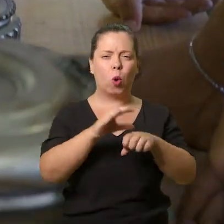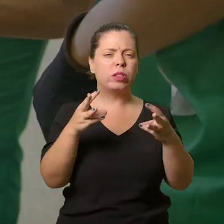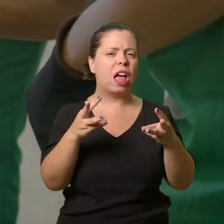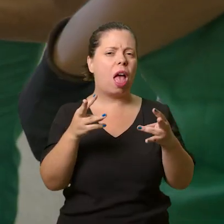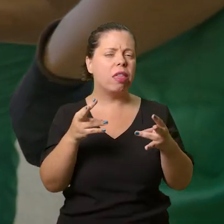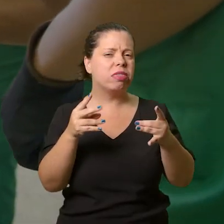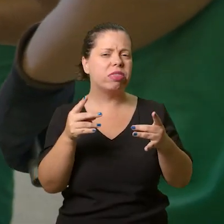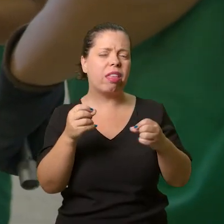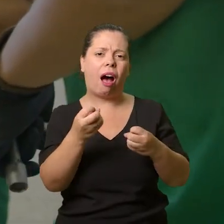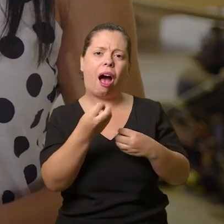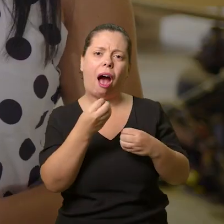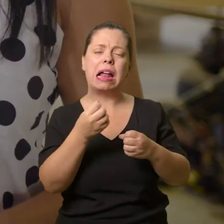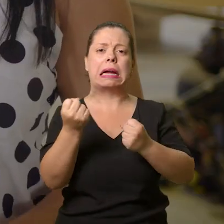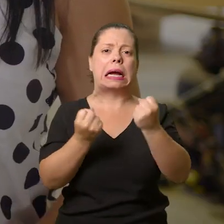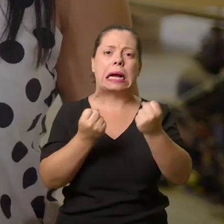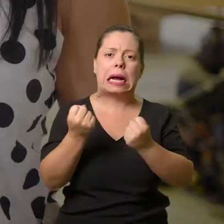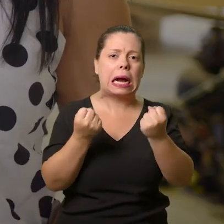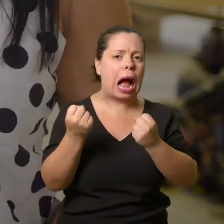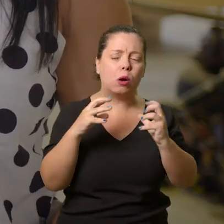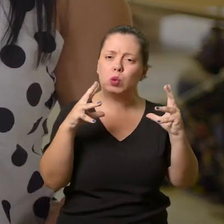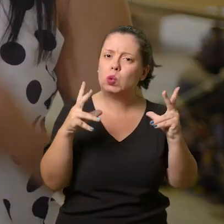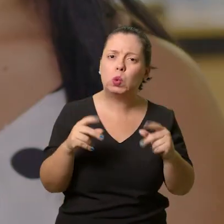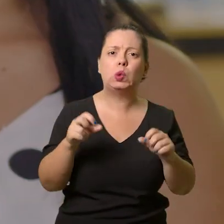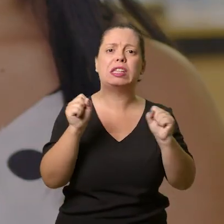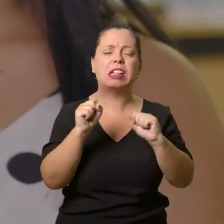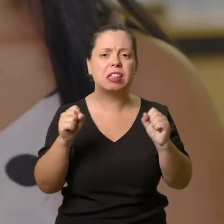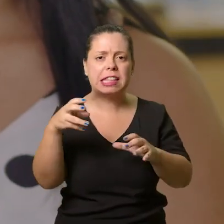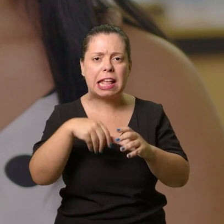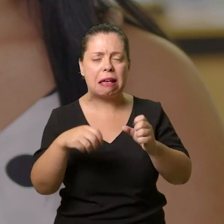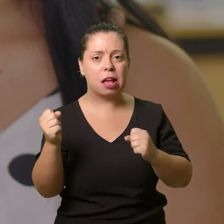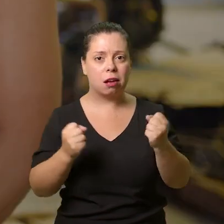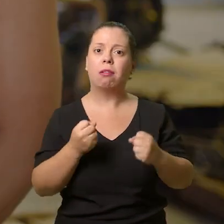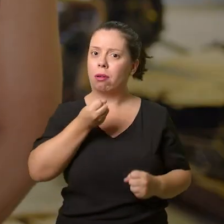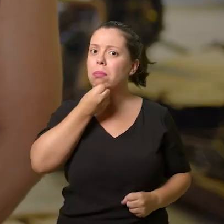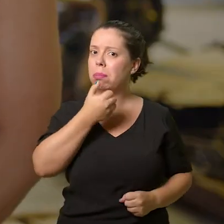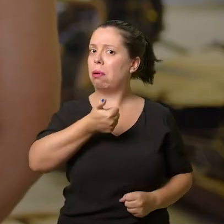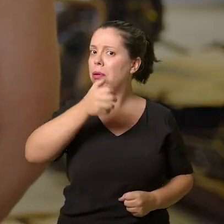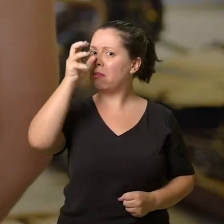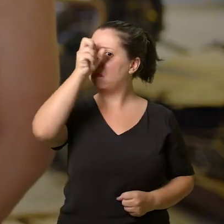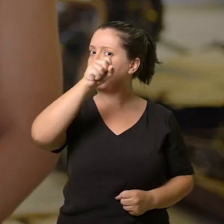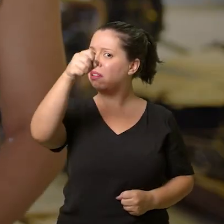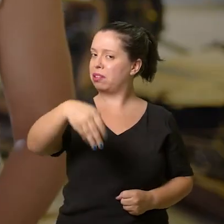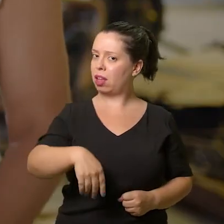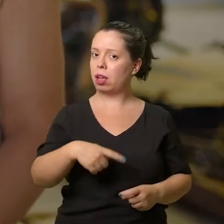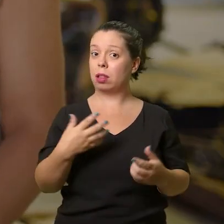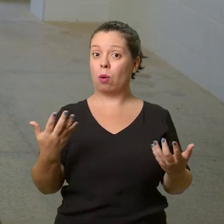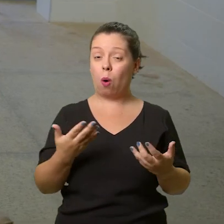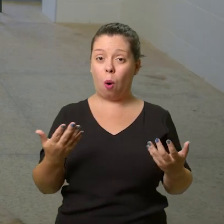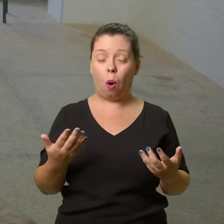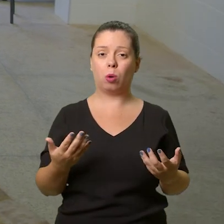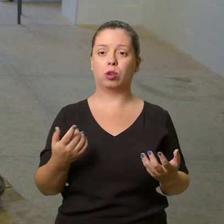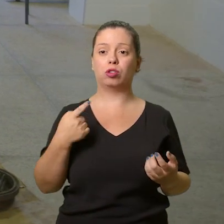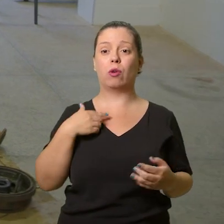Ele é bem detalhado sobre cada parte do carro, cada sistema. E foi muito bom, porque deu para pegar uma noção. Que hoje,